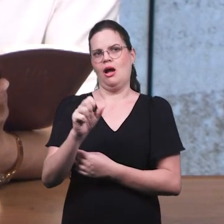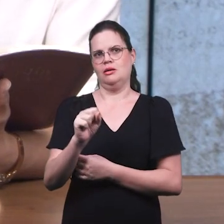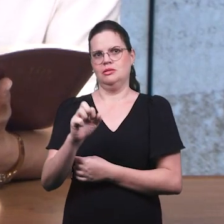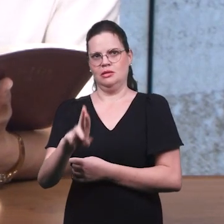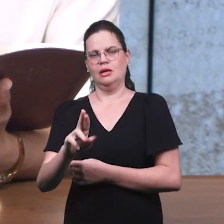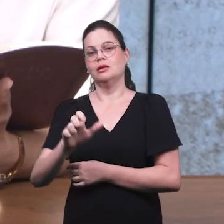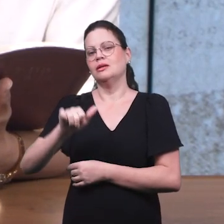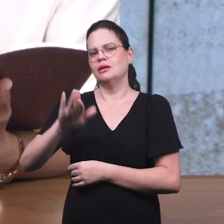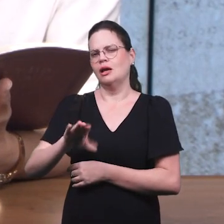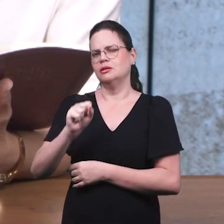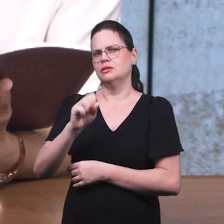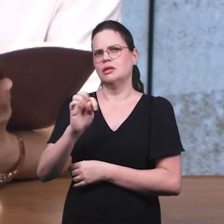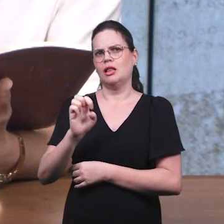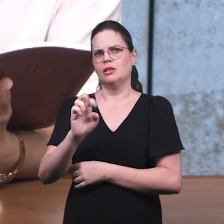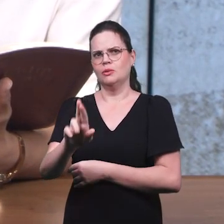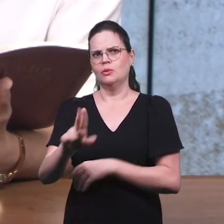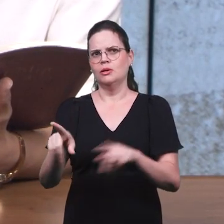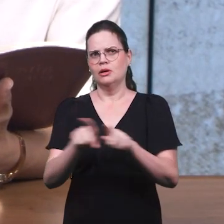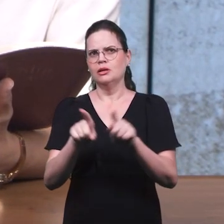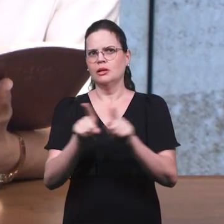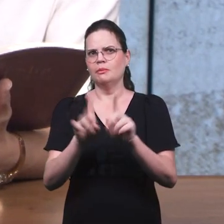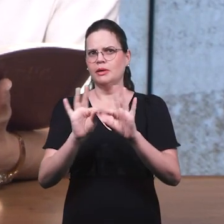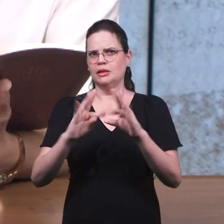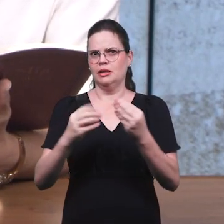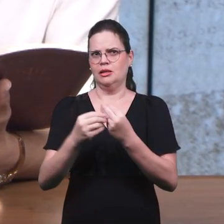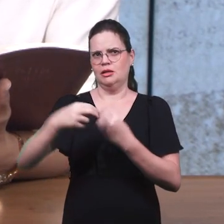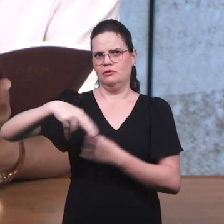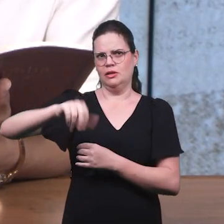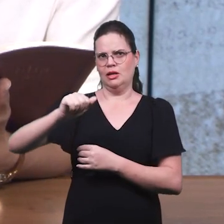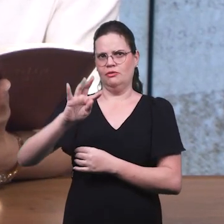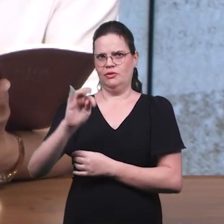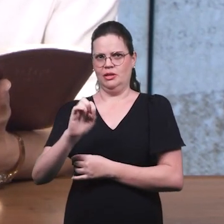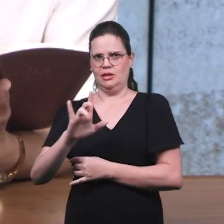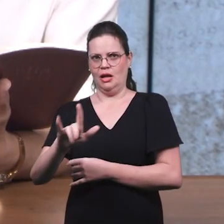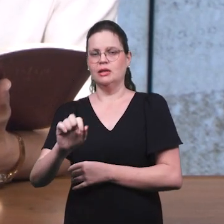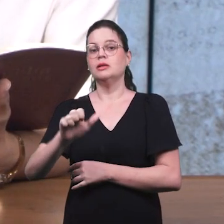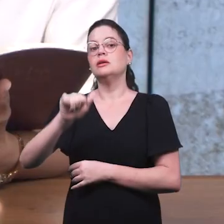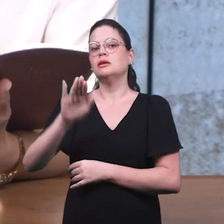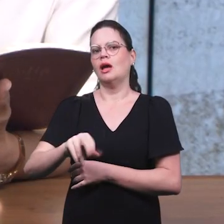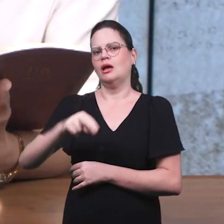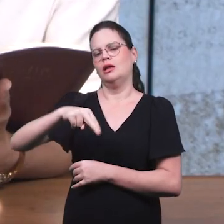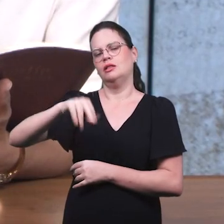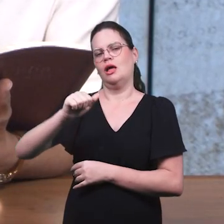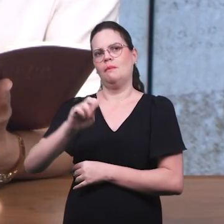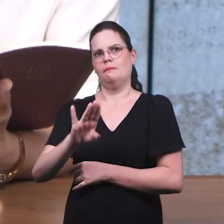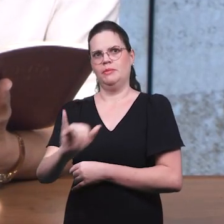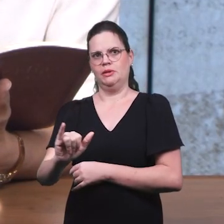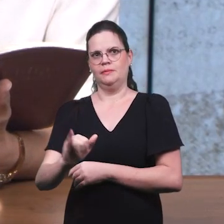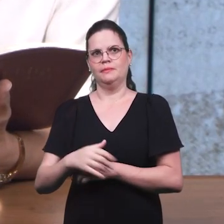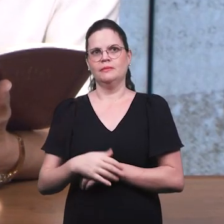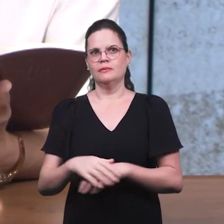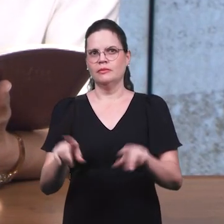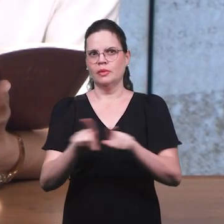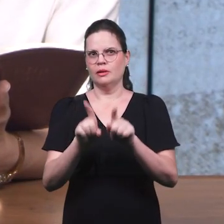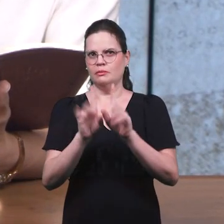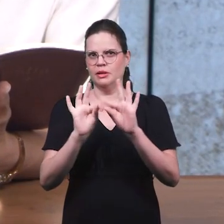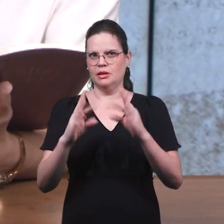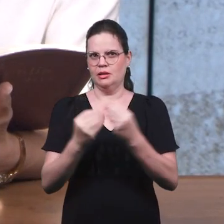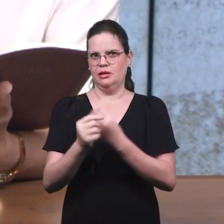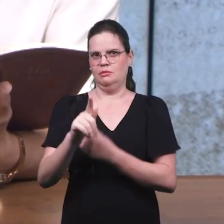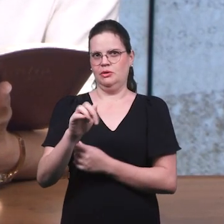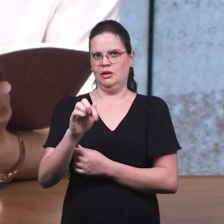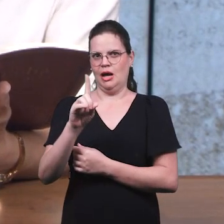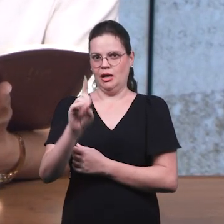de Micael; da tribo de Naphtali, Nabe, filho de Vosfizi; da tribo de